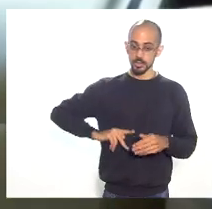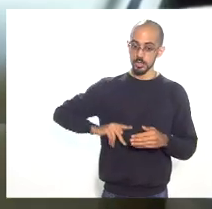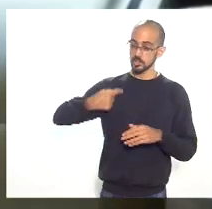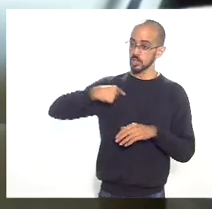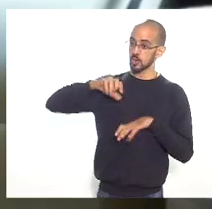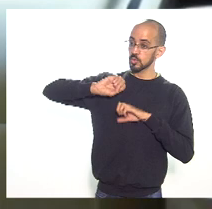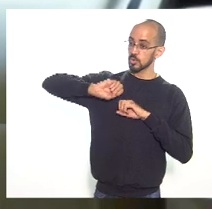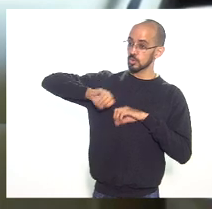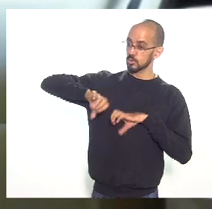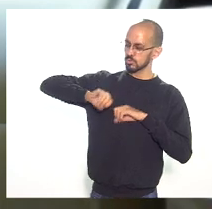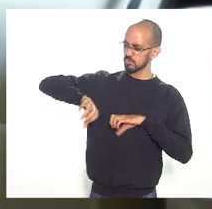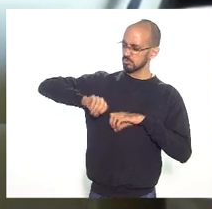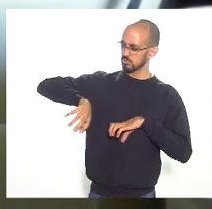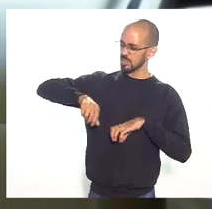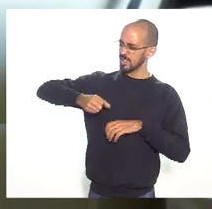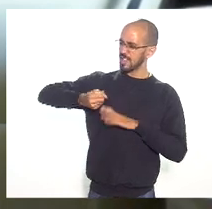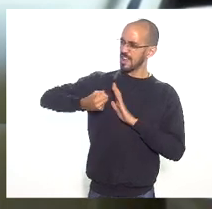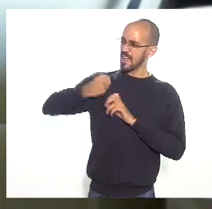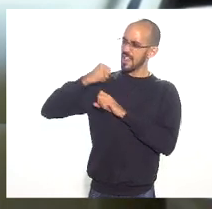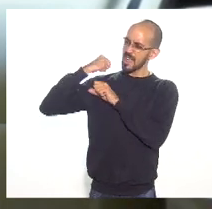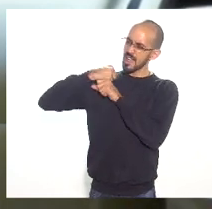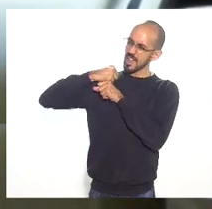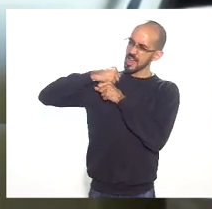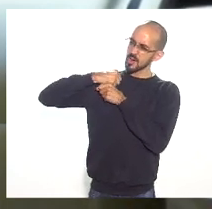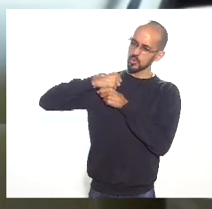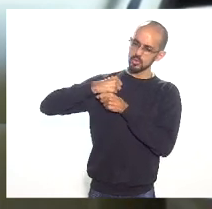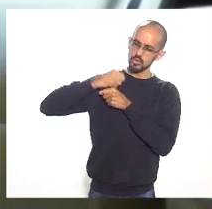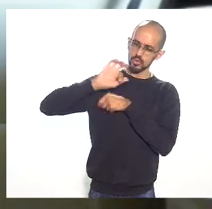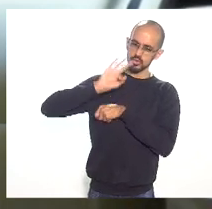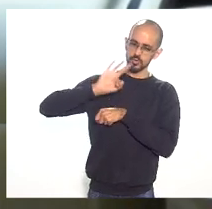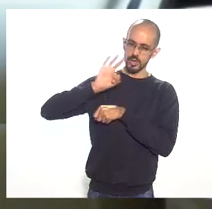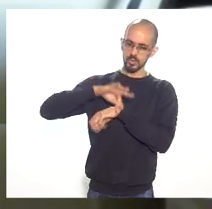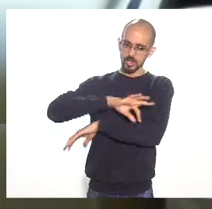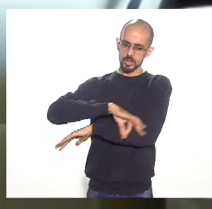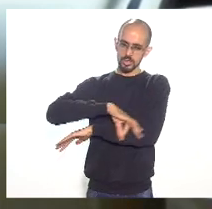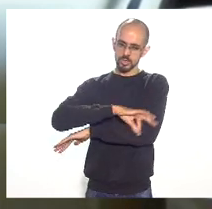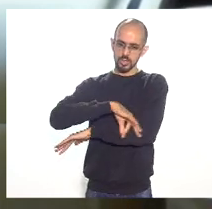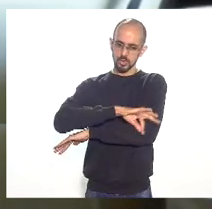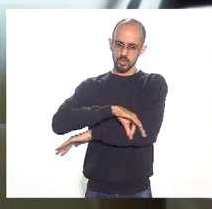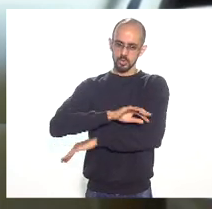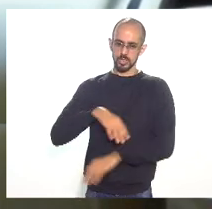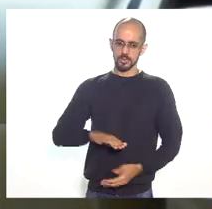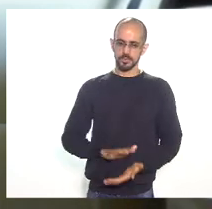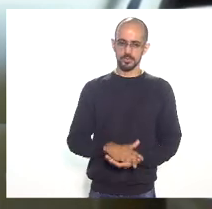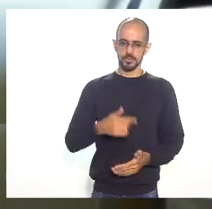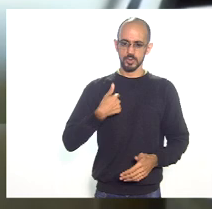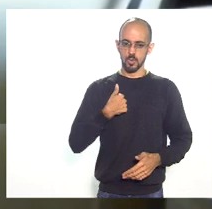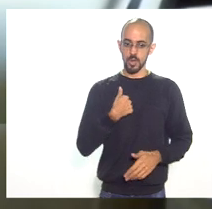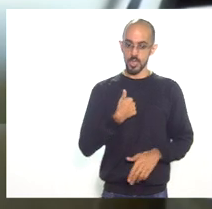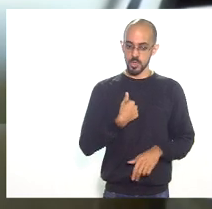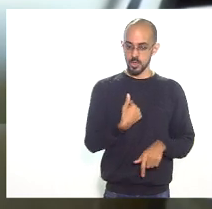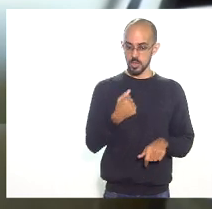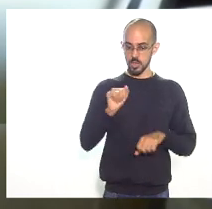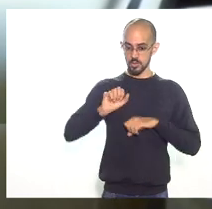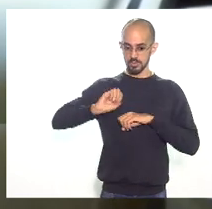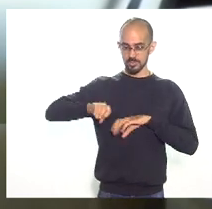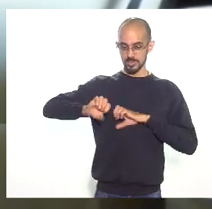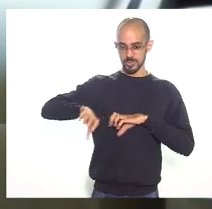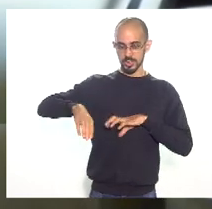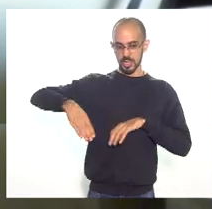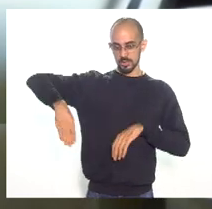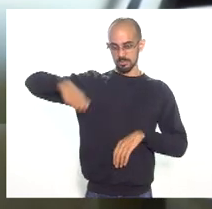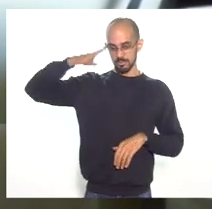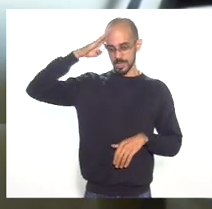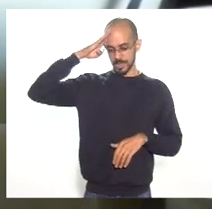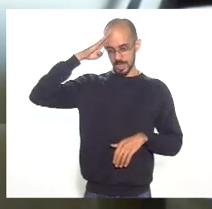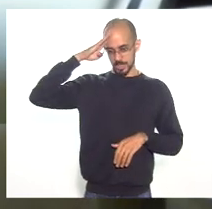aula durante muitos anos em faculdade de arquitetura em plena ditadura e sempre